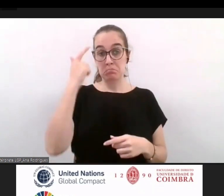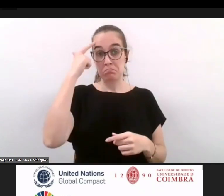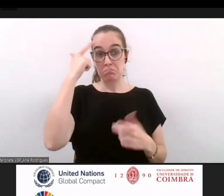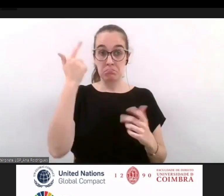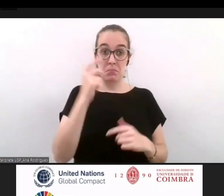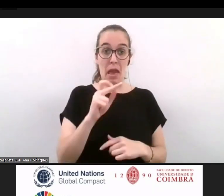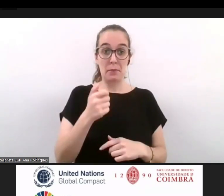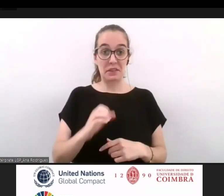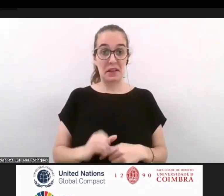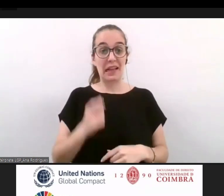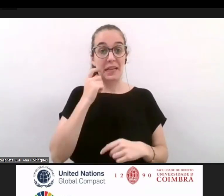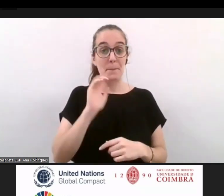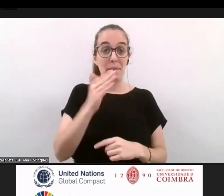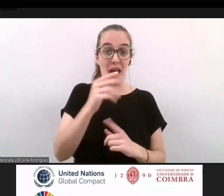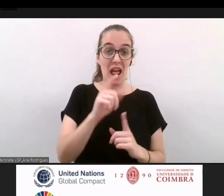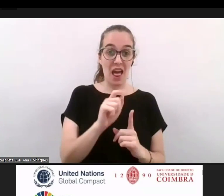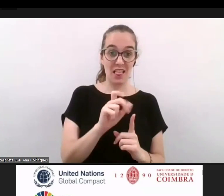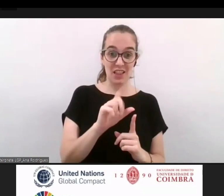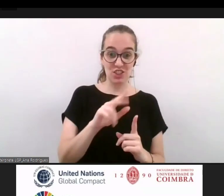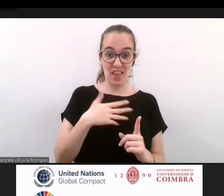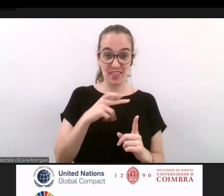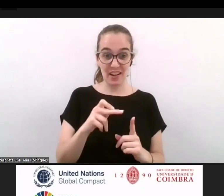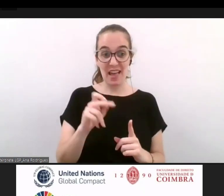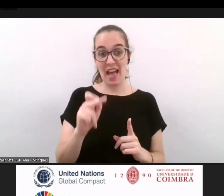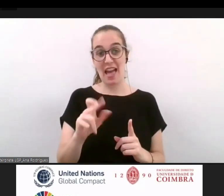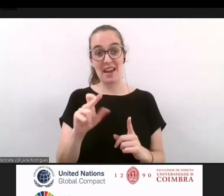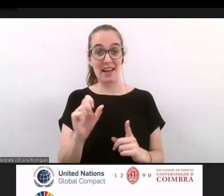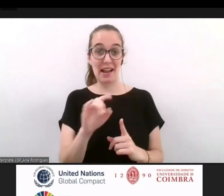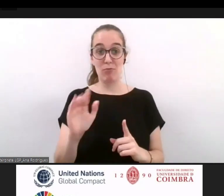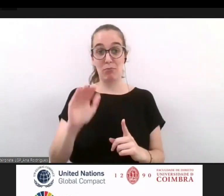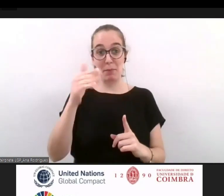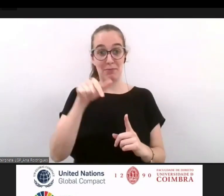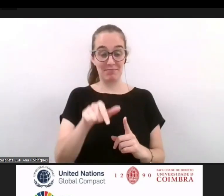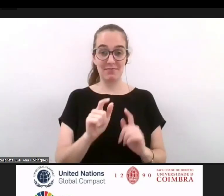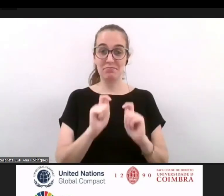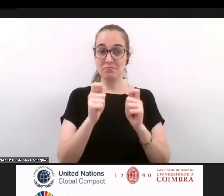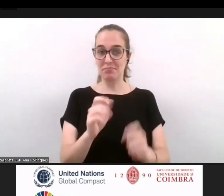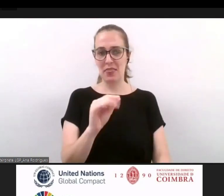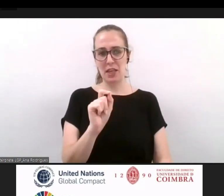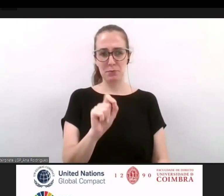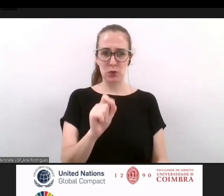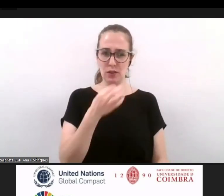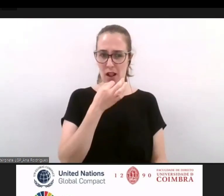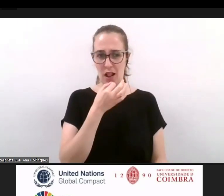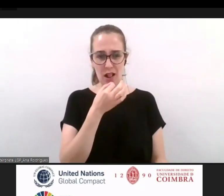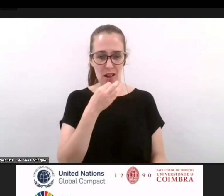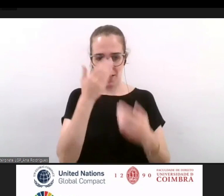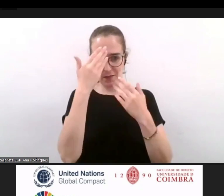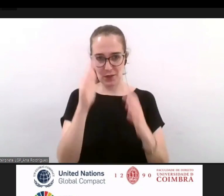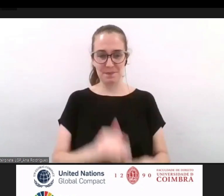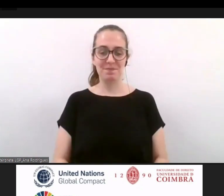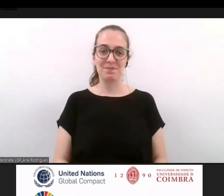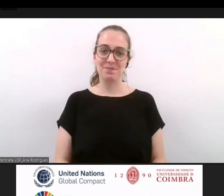alfabético, passarei a palavra primeiro à Alexandra Aragão. Alexandra, a palavra é sua, tem 10 minutos para a sua intervenção inicial.